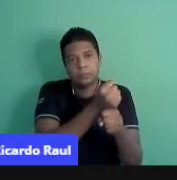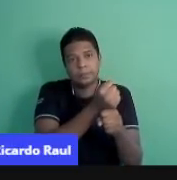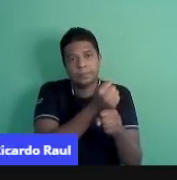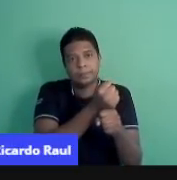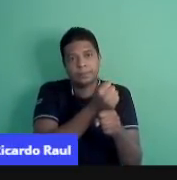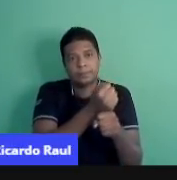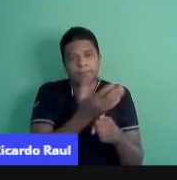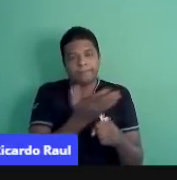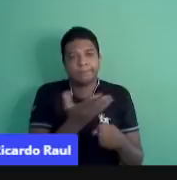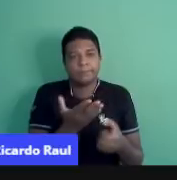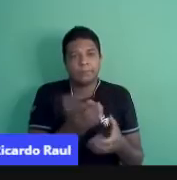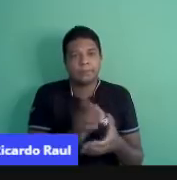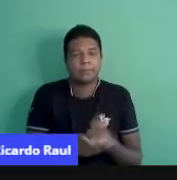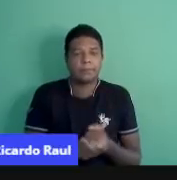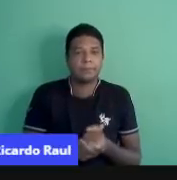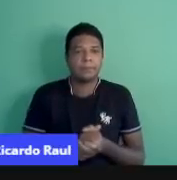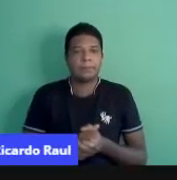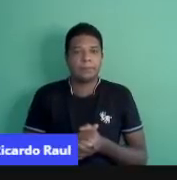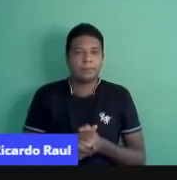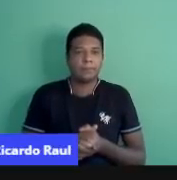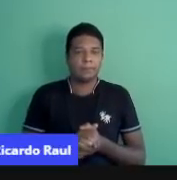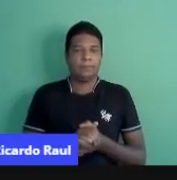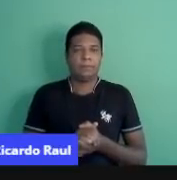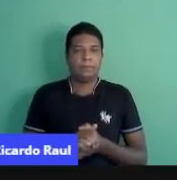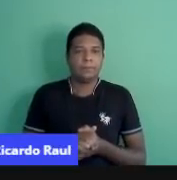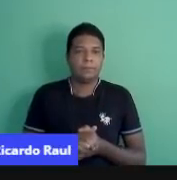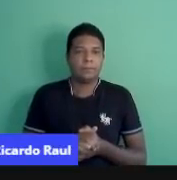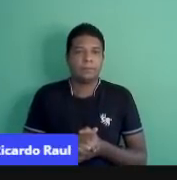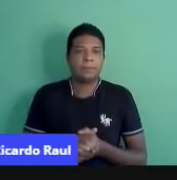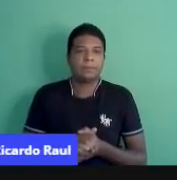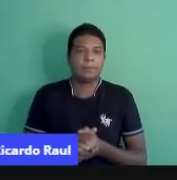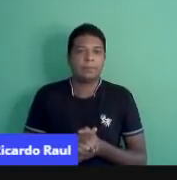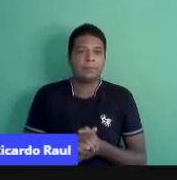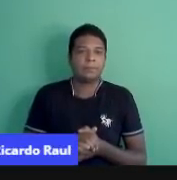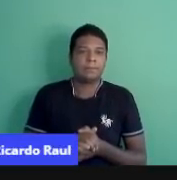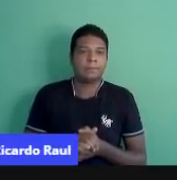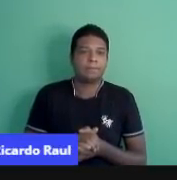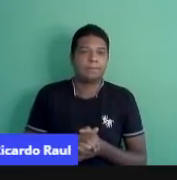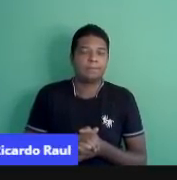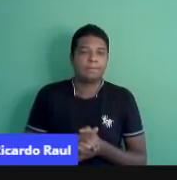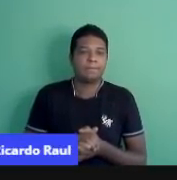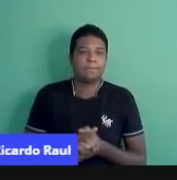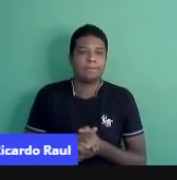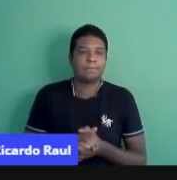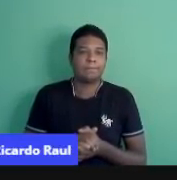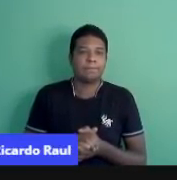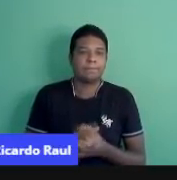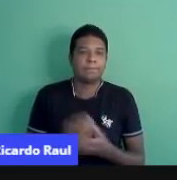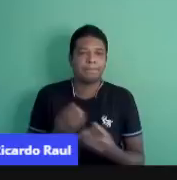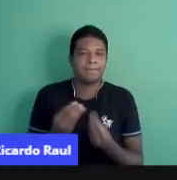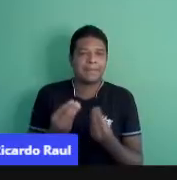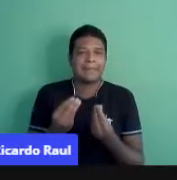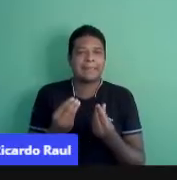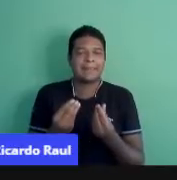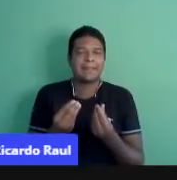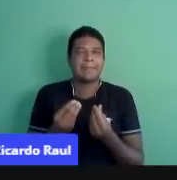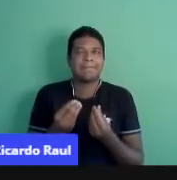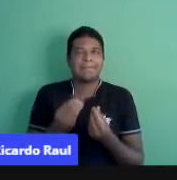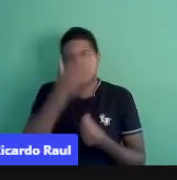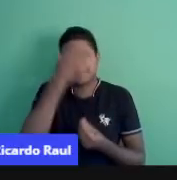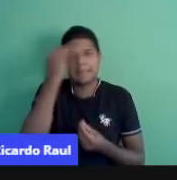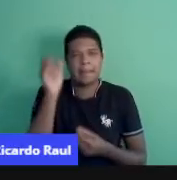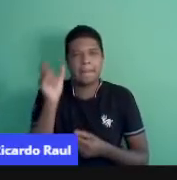do seu Ai, me fugiu a palavra. Mas